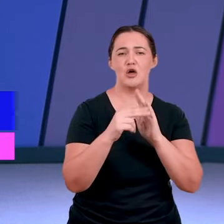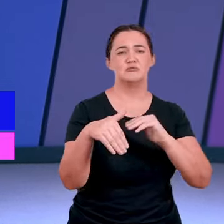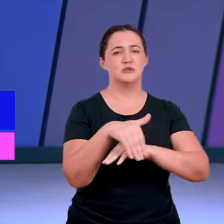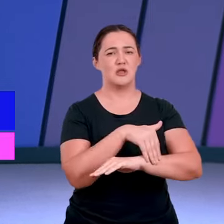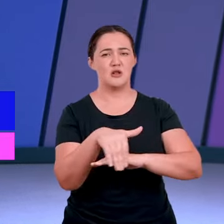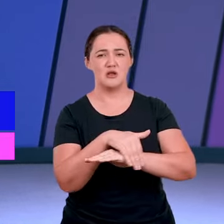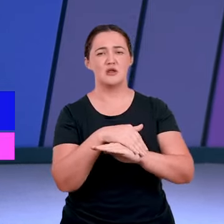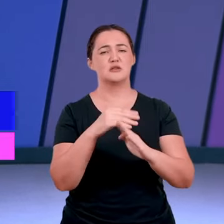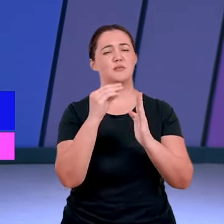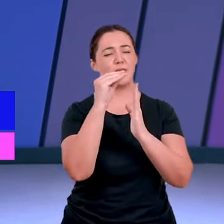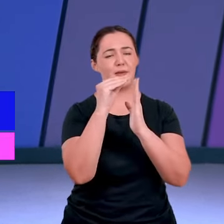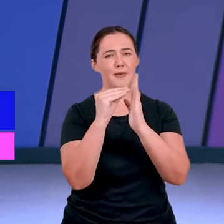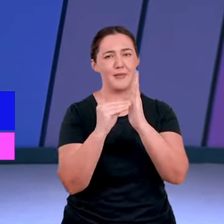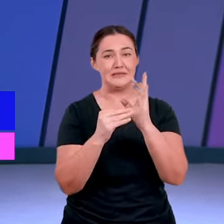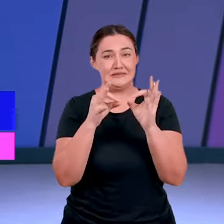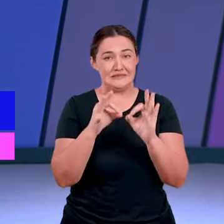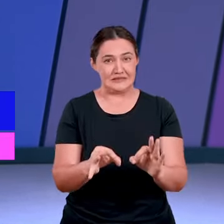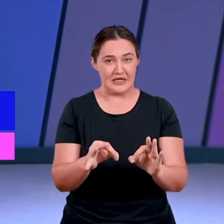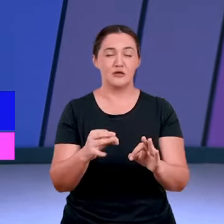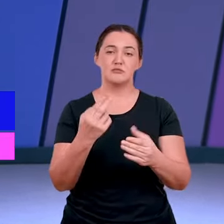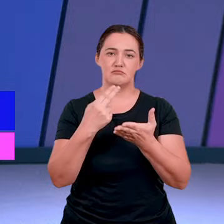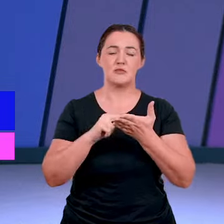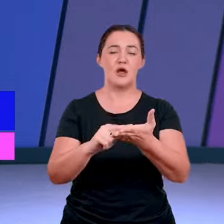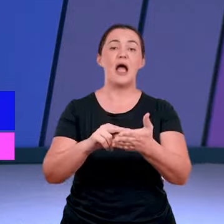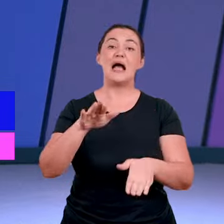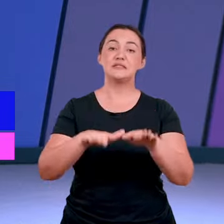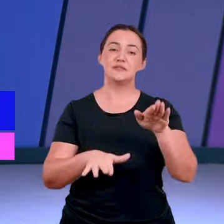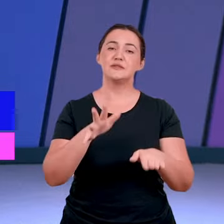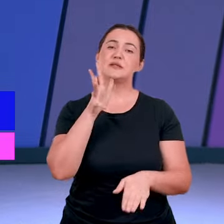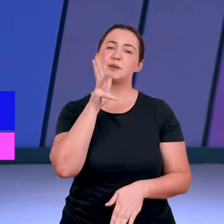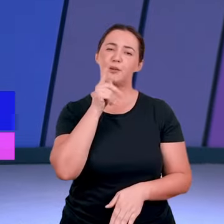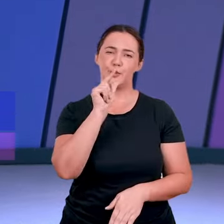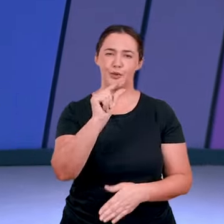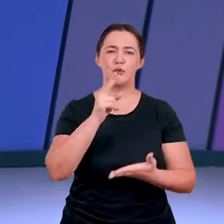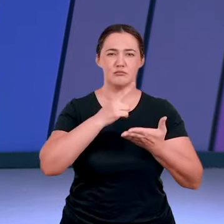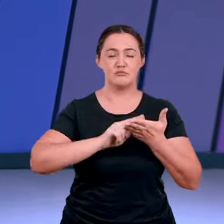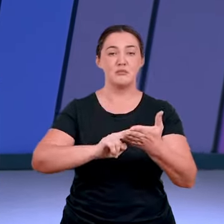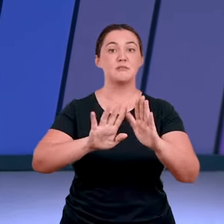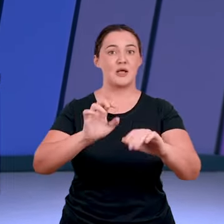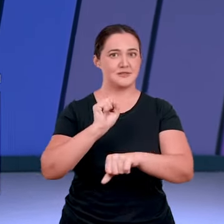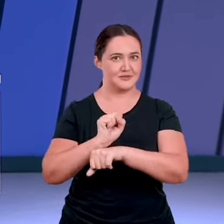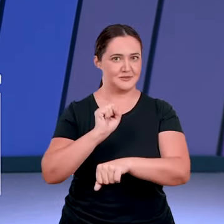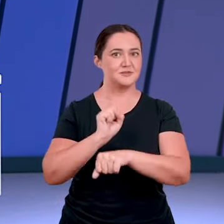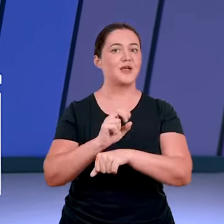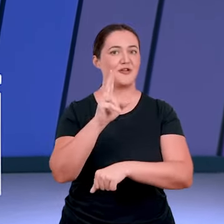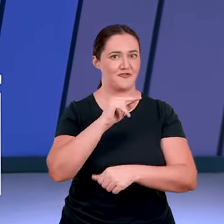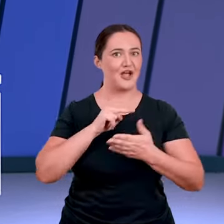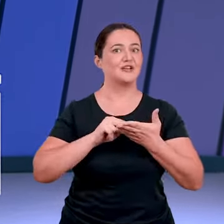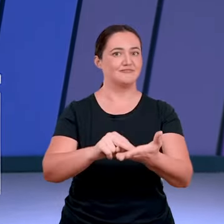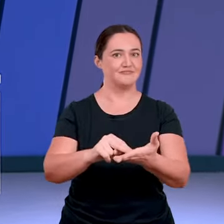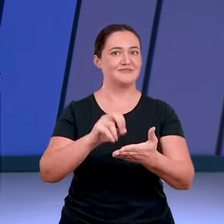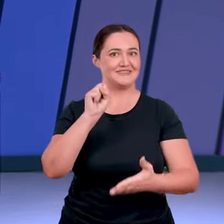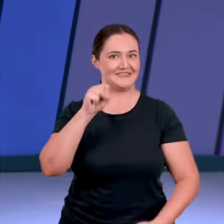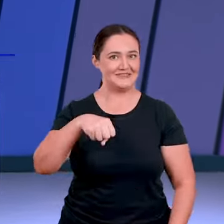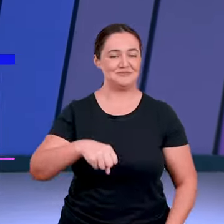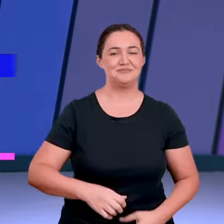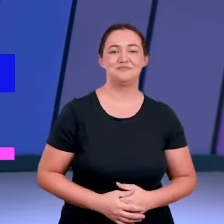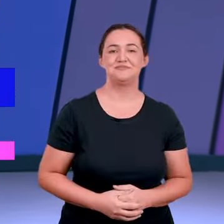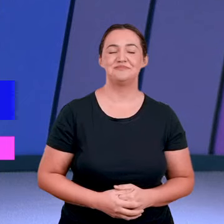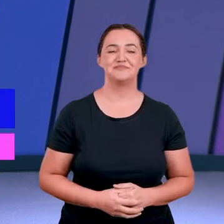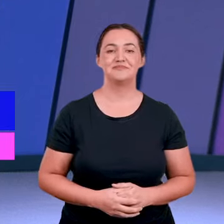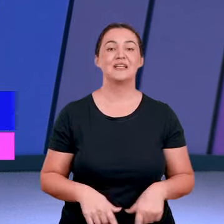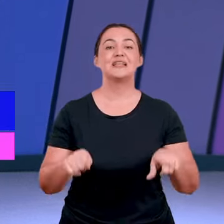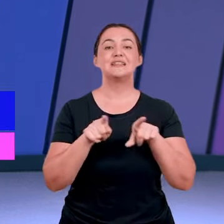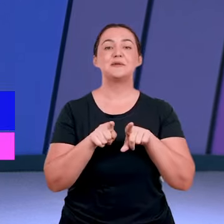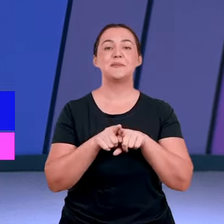inscrição e esse material vai chegar aí para o senhor e para a senhora. E eu quero lhe convidar também para se inscrever no